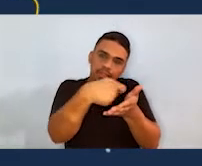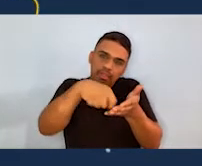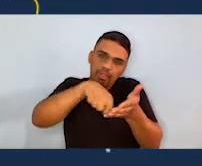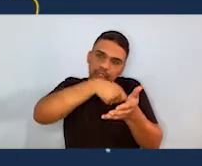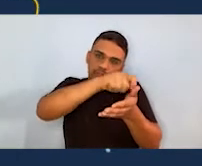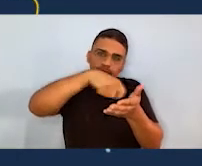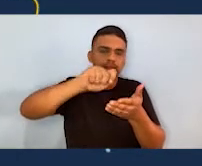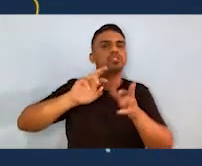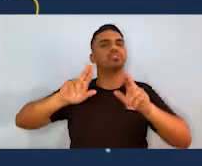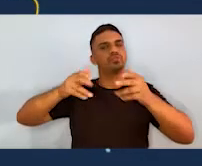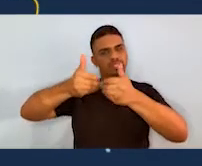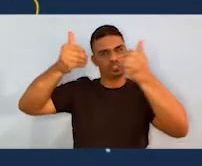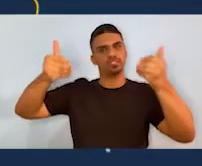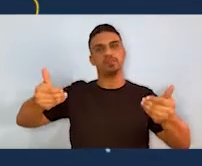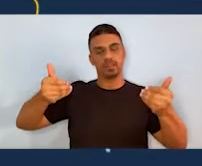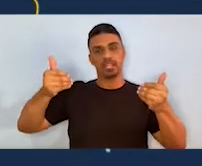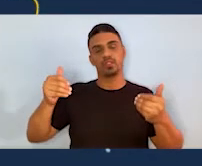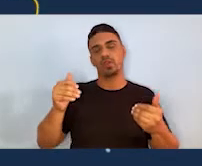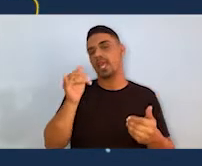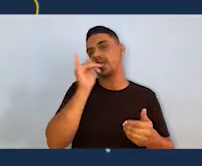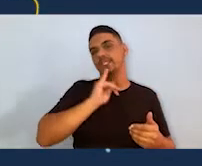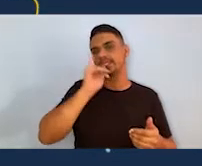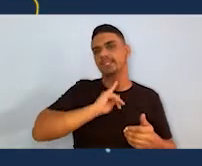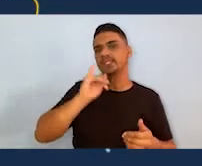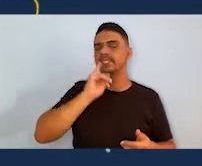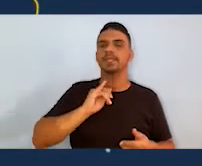exemplo, pegar